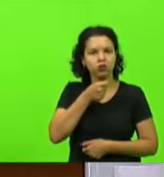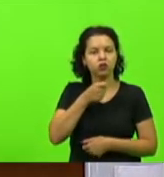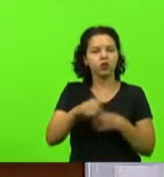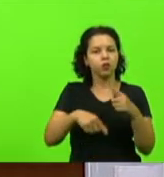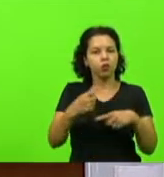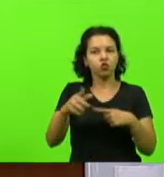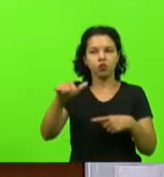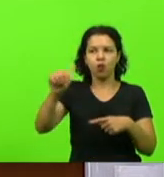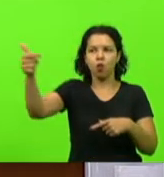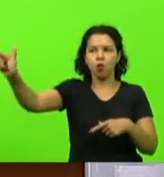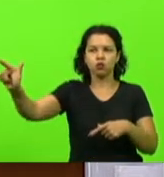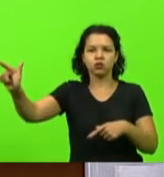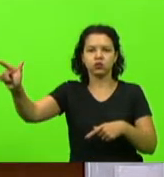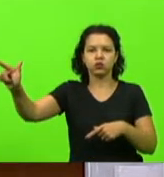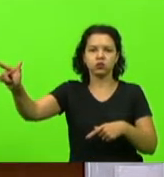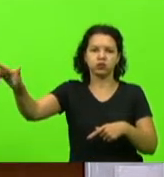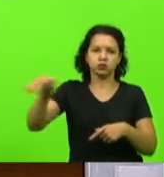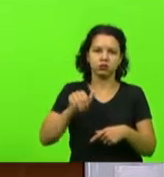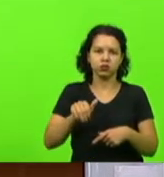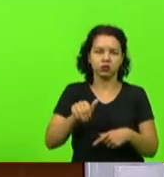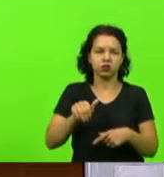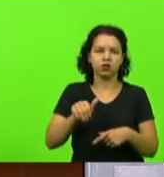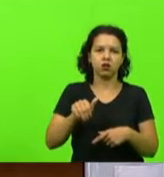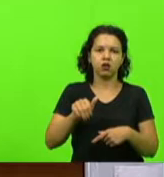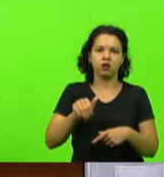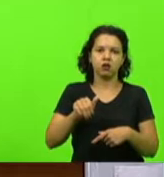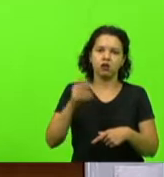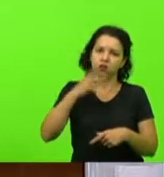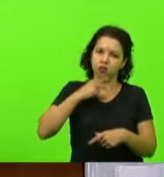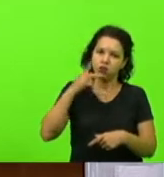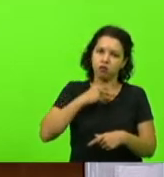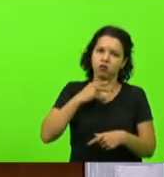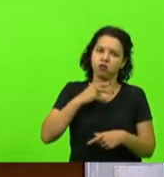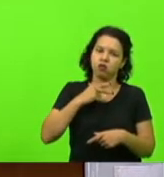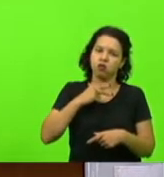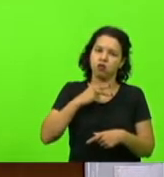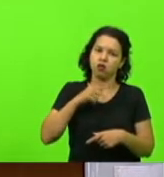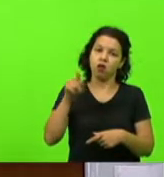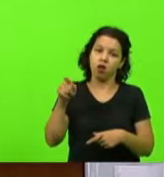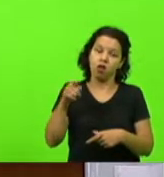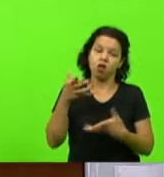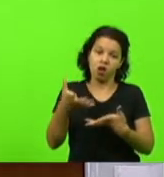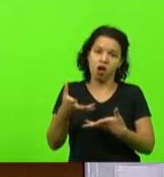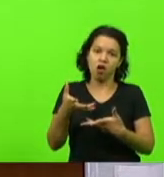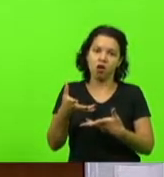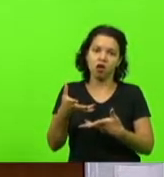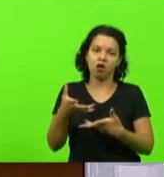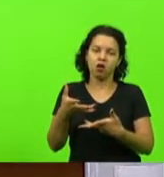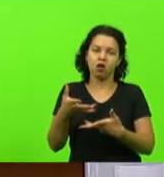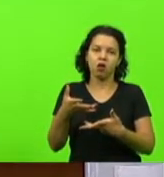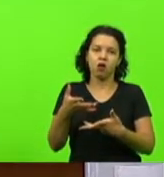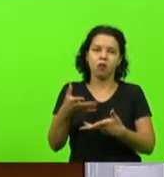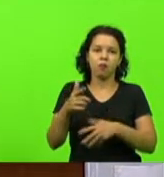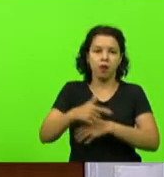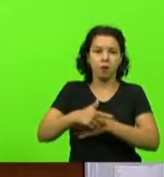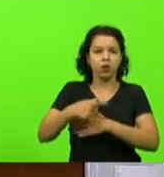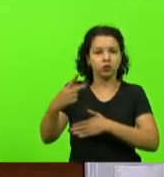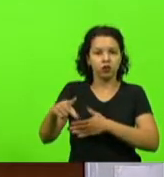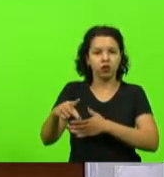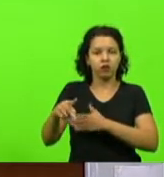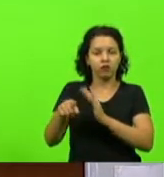eminente deputado Kennedy, com a intenção de cumprir o papel de fiscalizar, mas não existe em